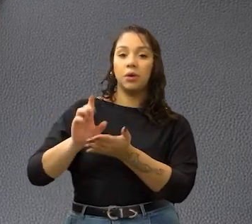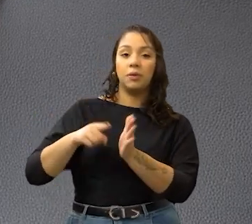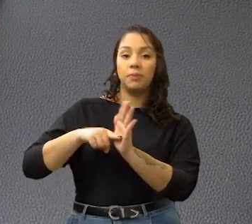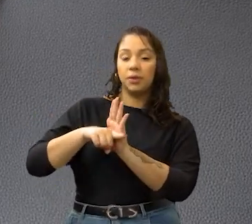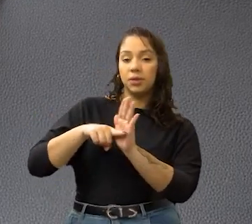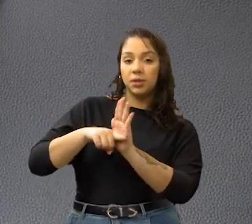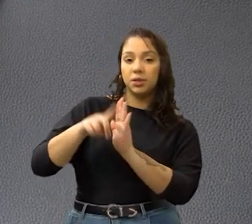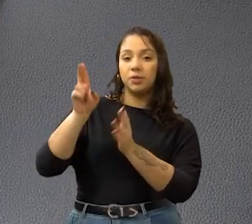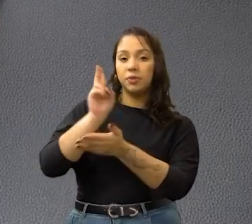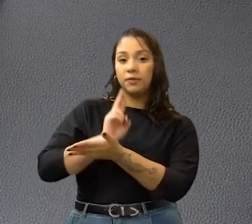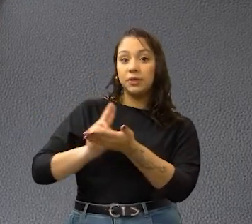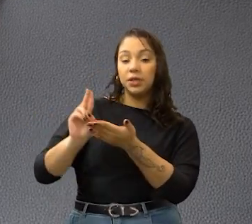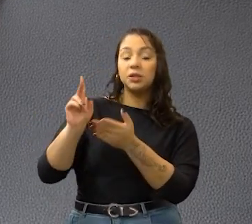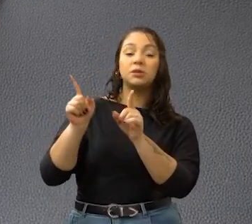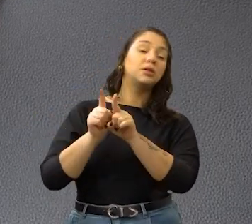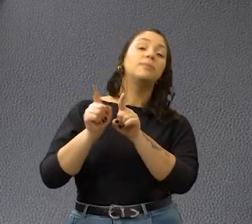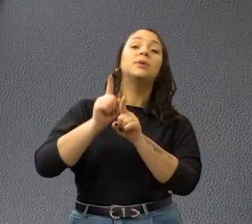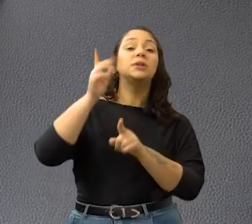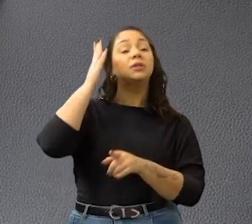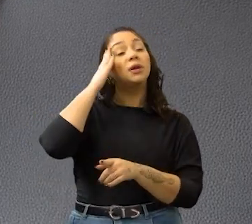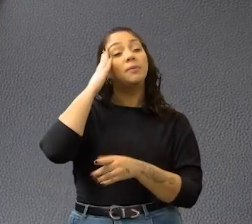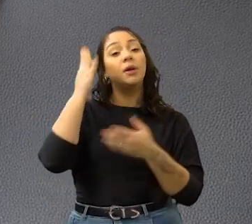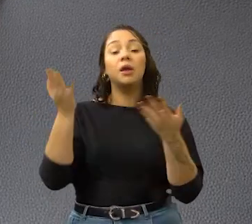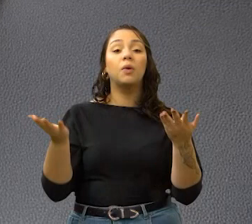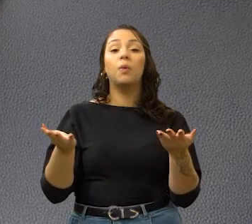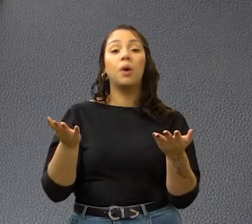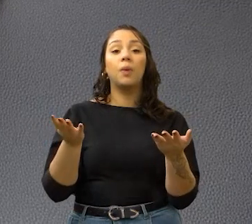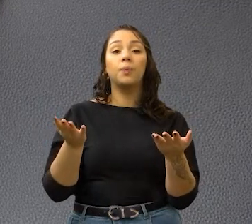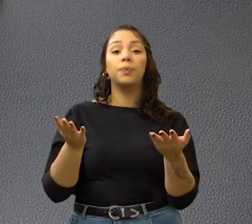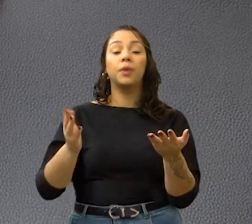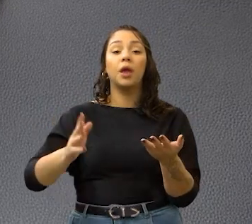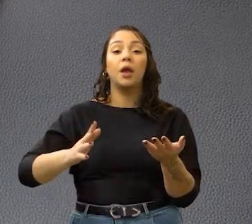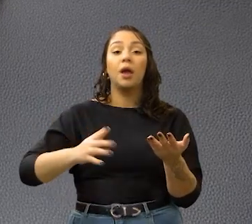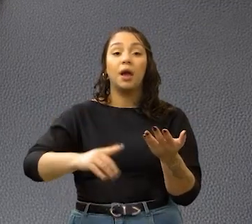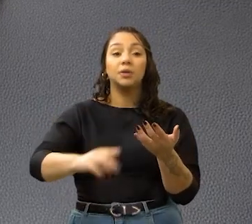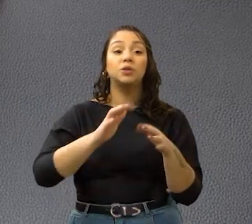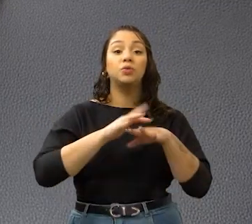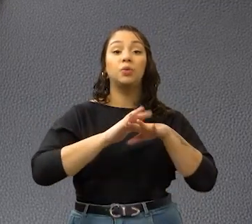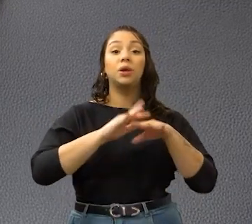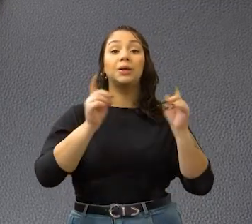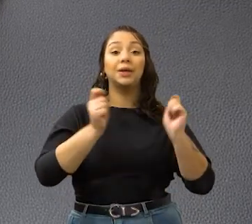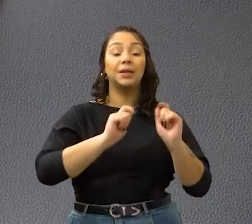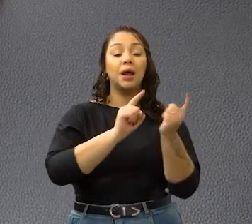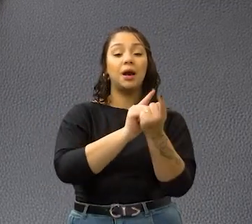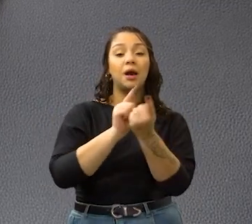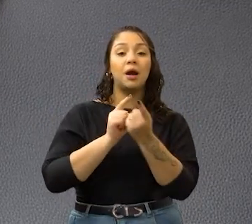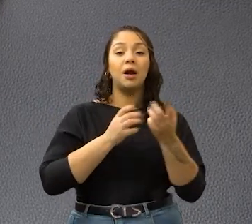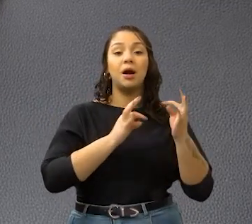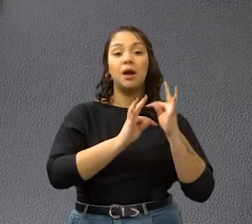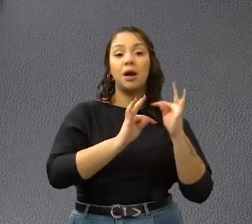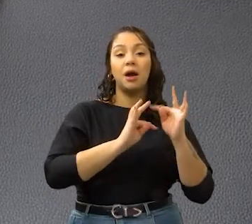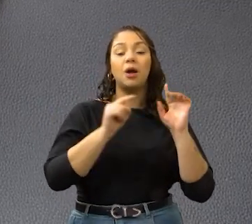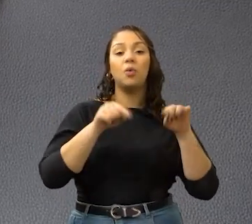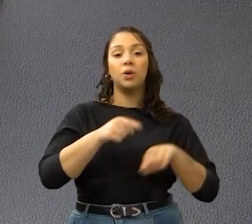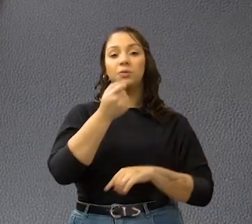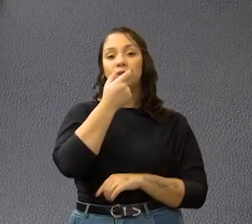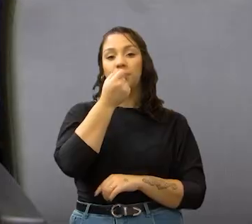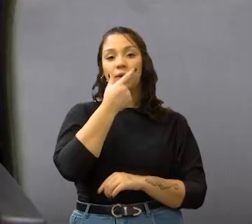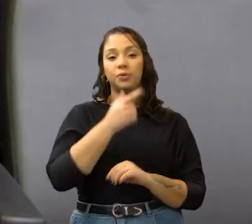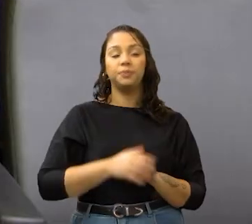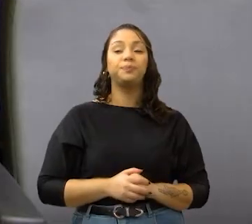né, nas universidades, até para a gente saber quais são as patologias que podem ser tratadas com esse